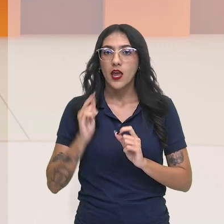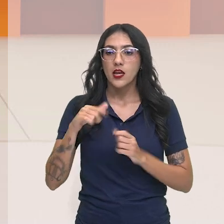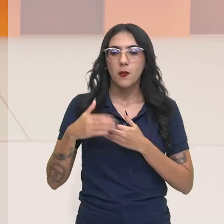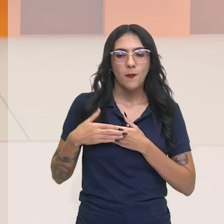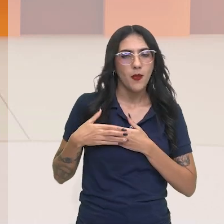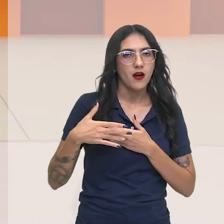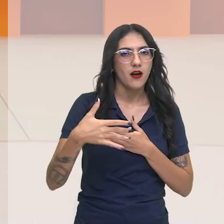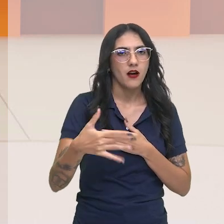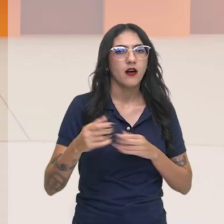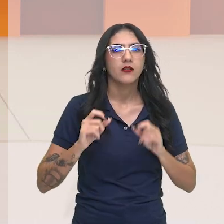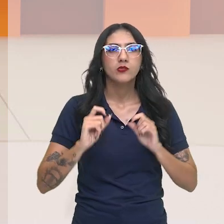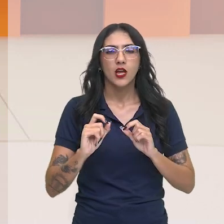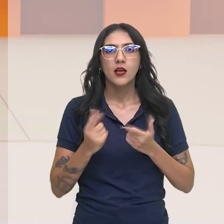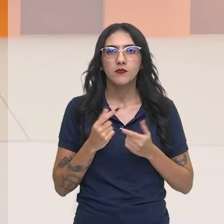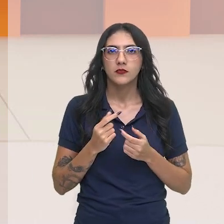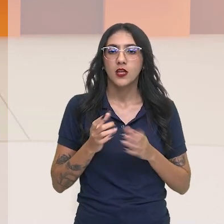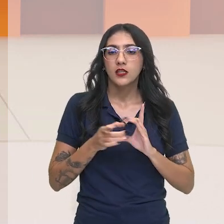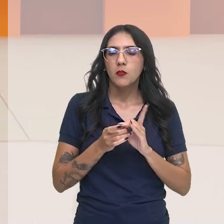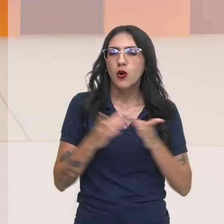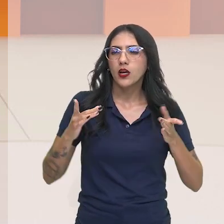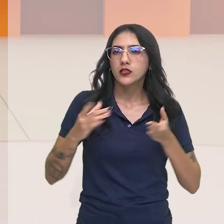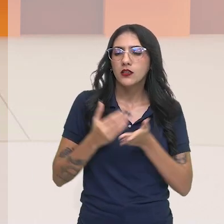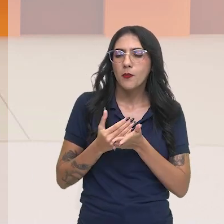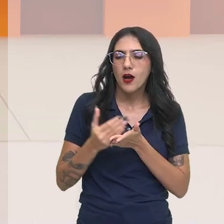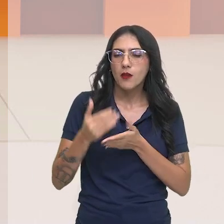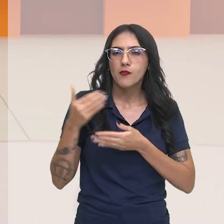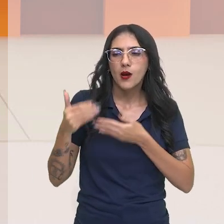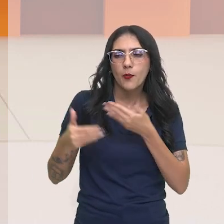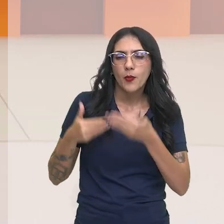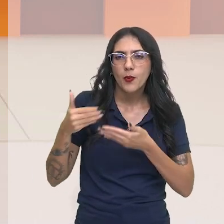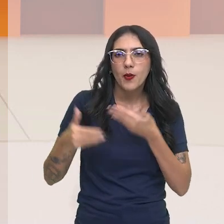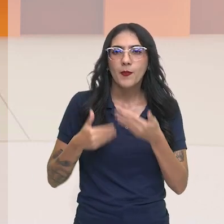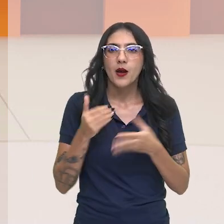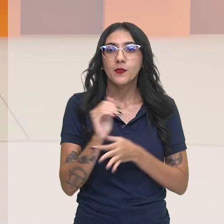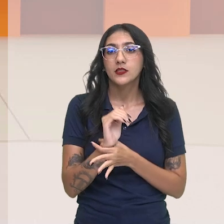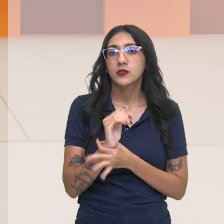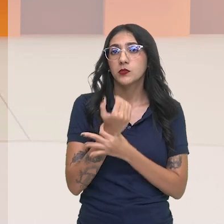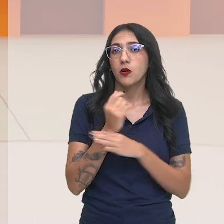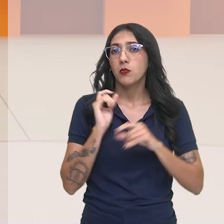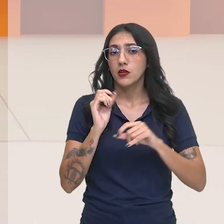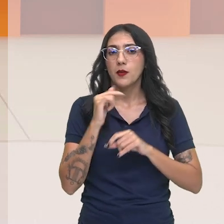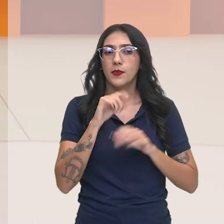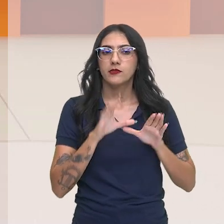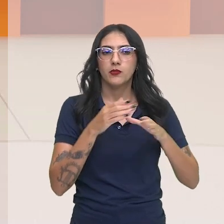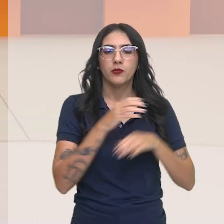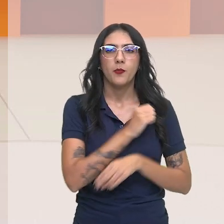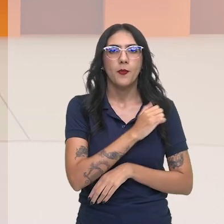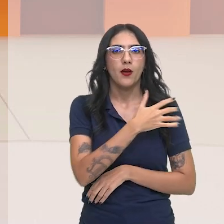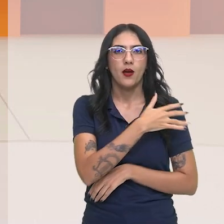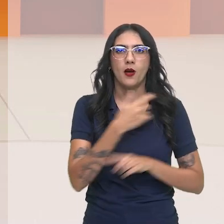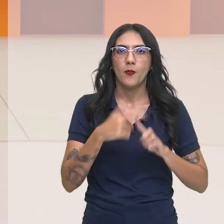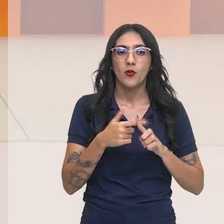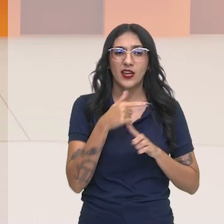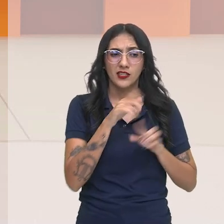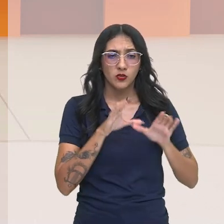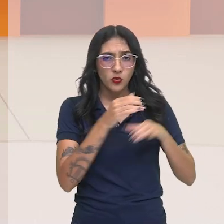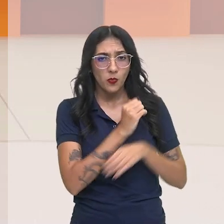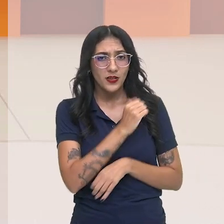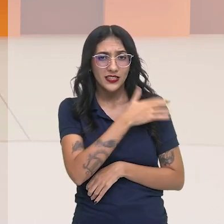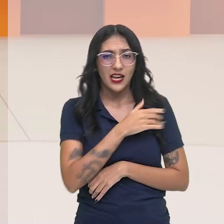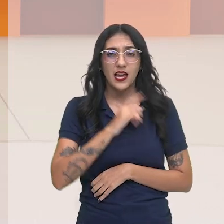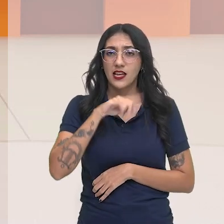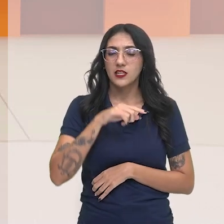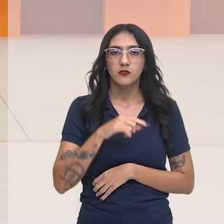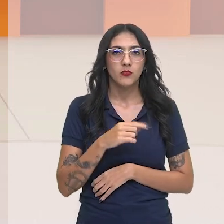de maneira lenta, gradual e segura. Segura para quem? Para os militares, né? Tanto é que eles não serão presos após esse governo, tá